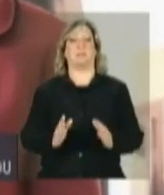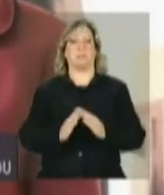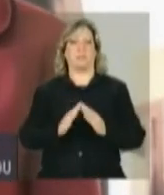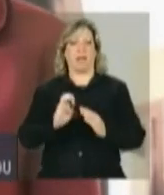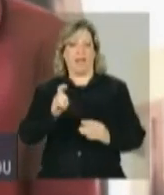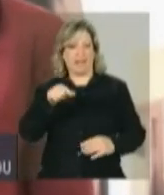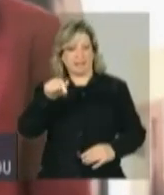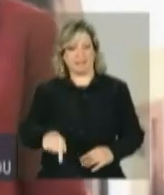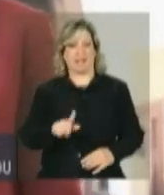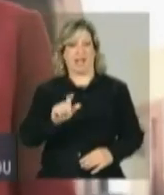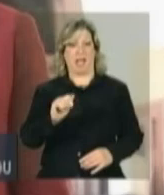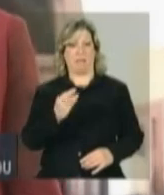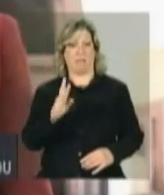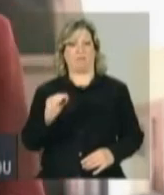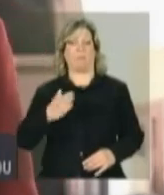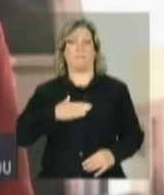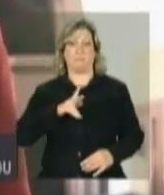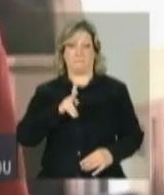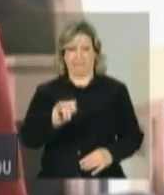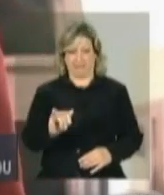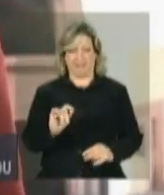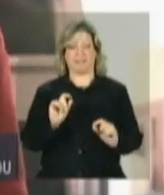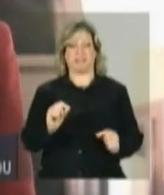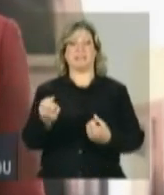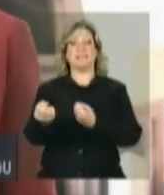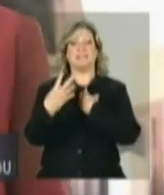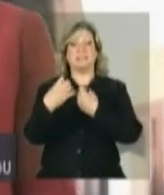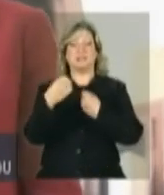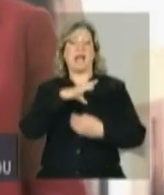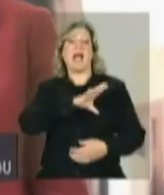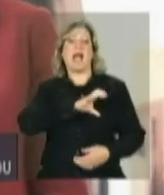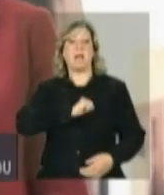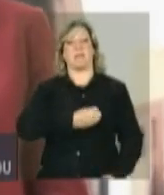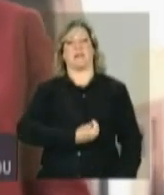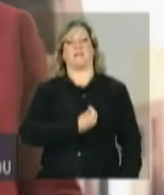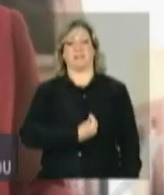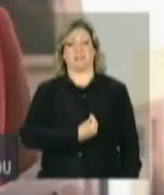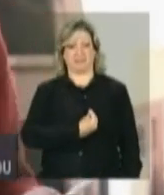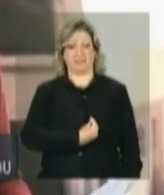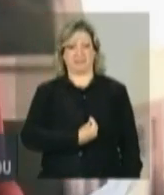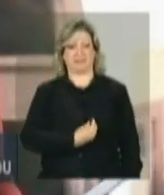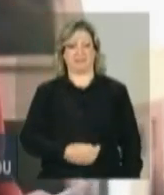que me ensinou a amar a vida.